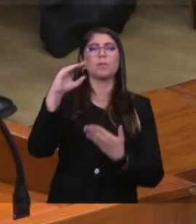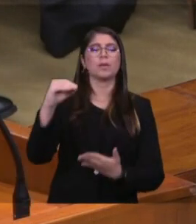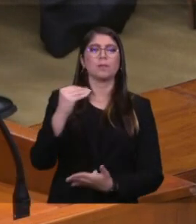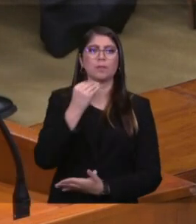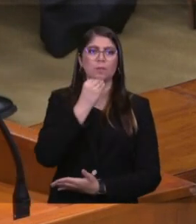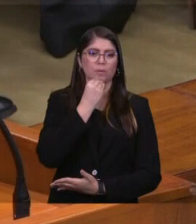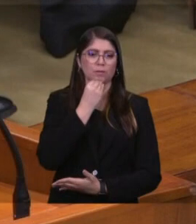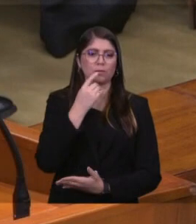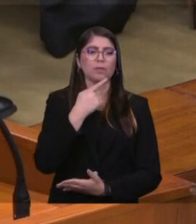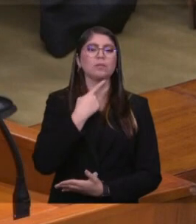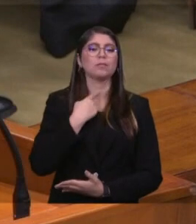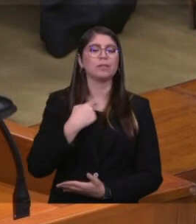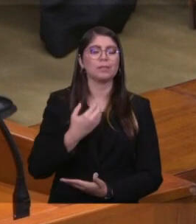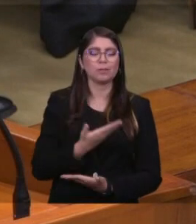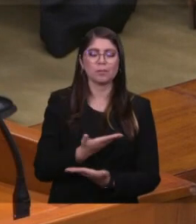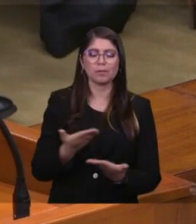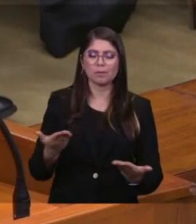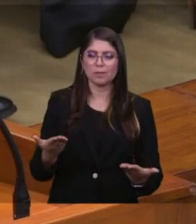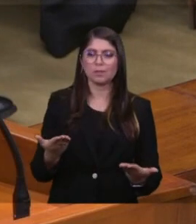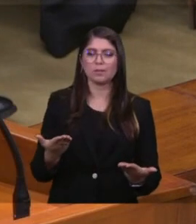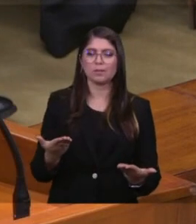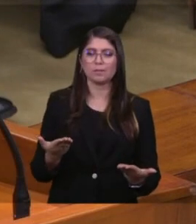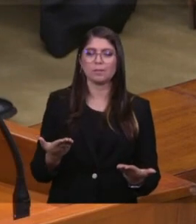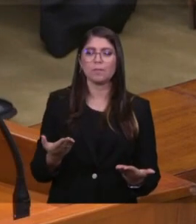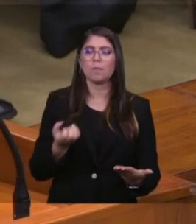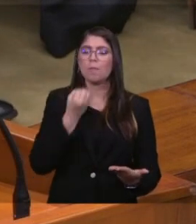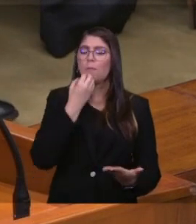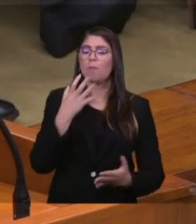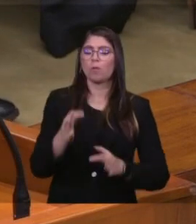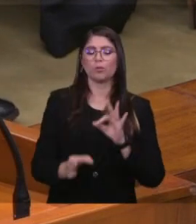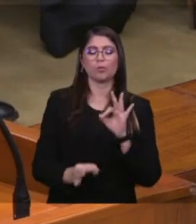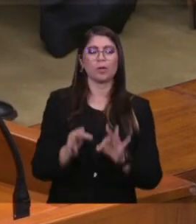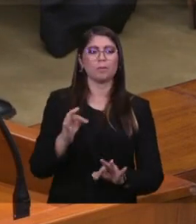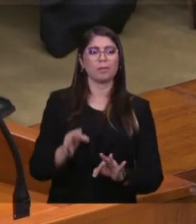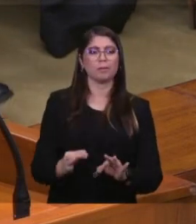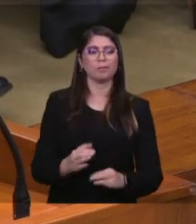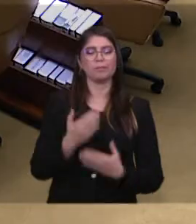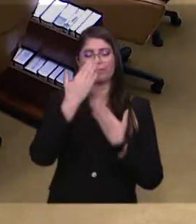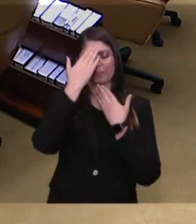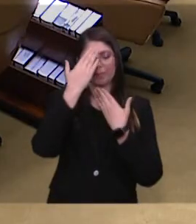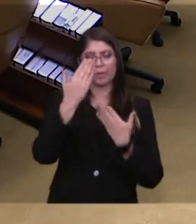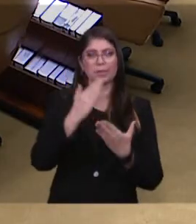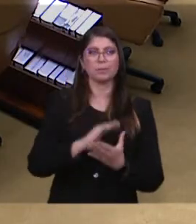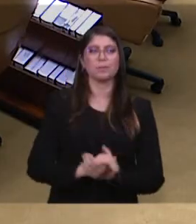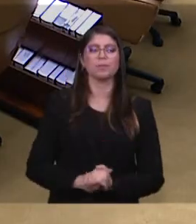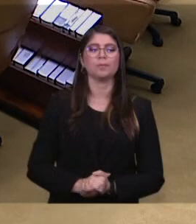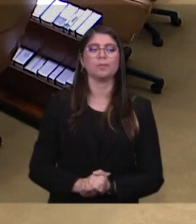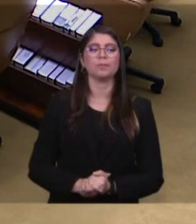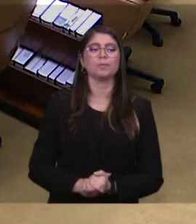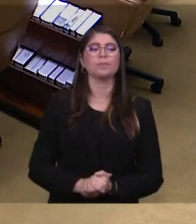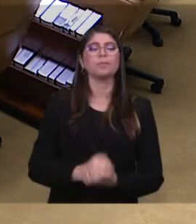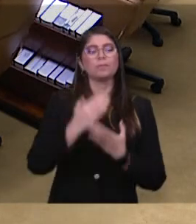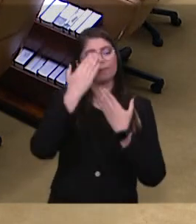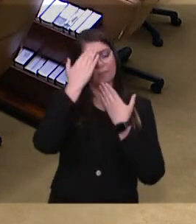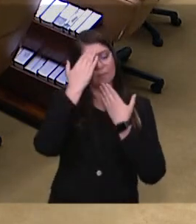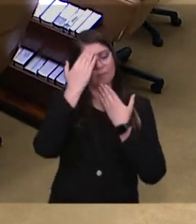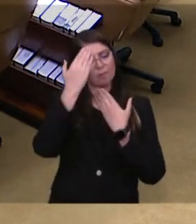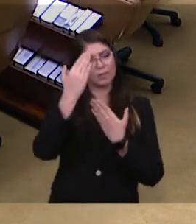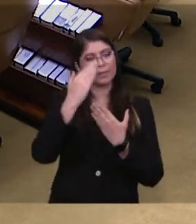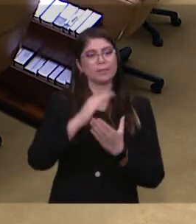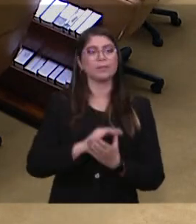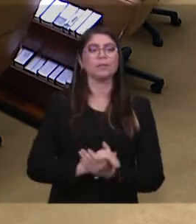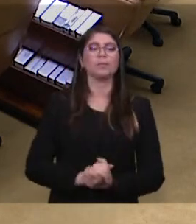oportunidade e desejar a vossas excelências um excelente julgamento. Muito obrigado. Muito obrigado, doutor